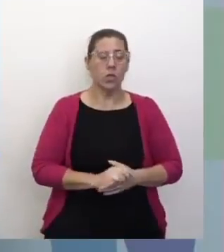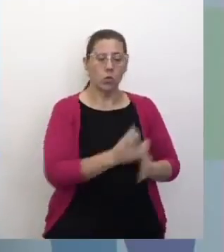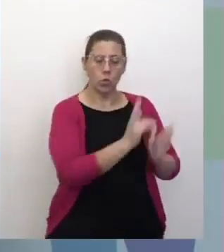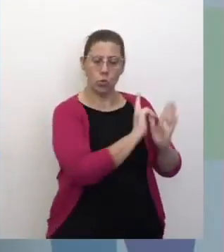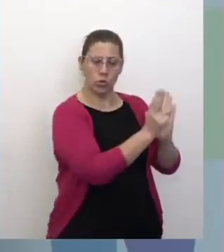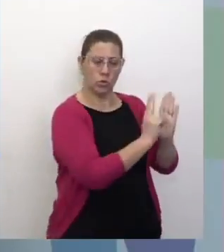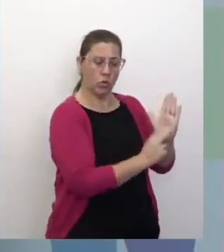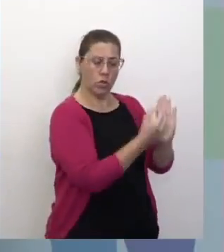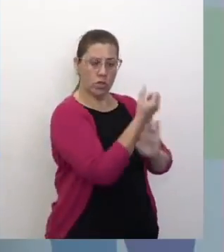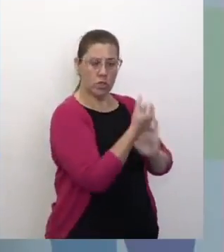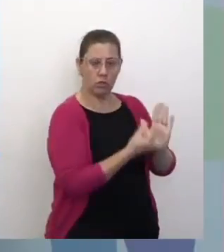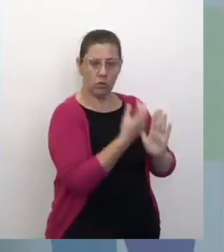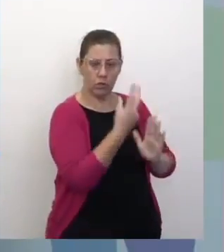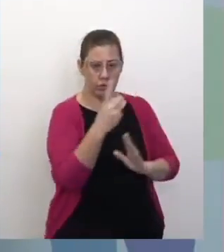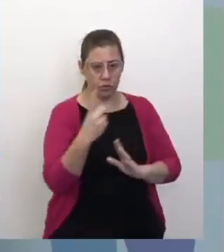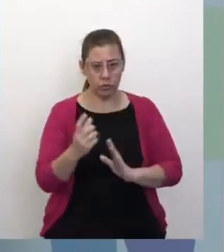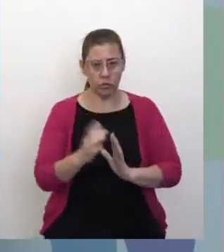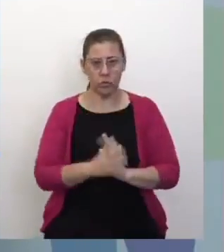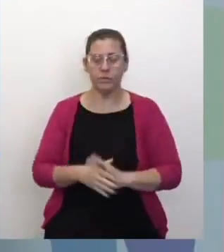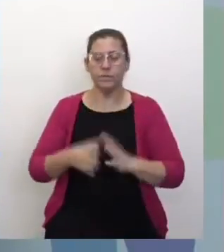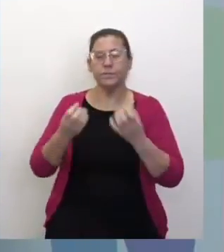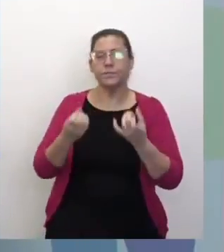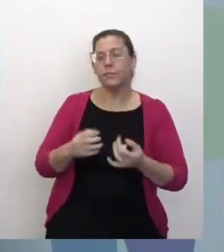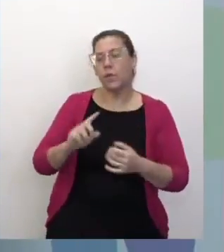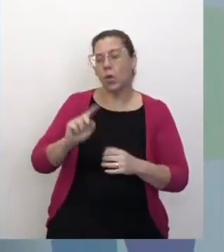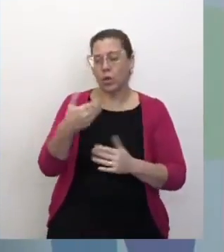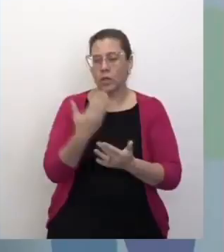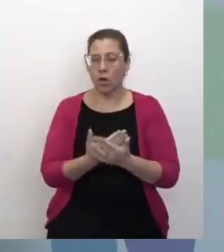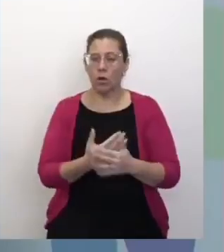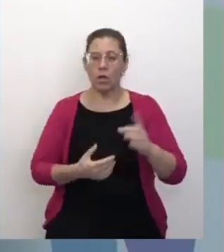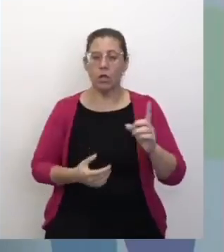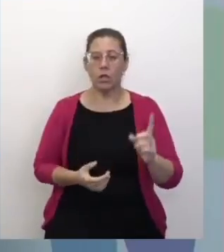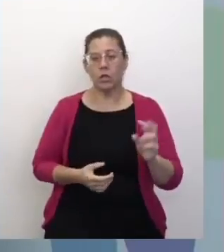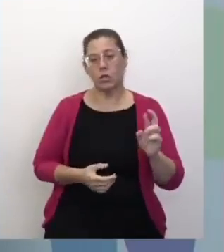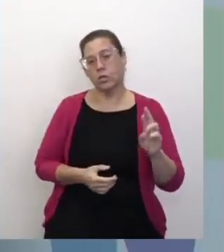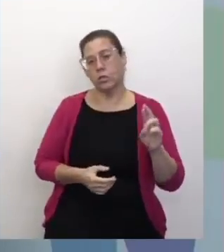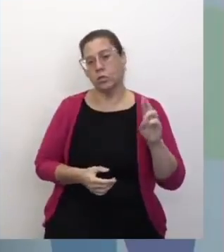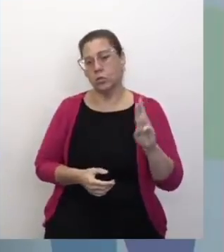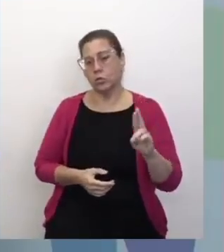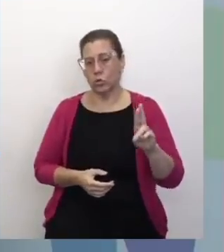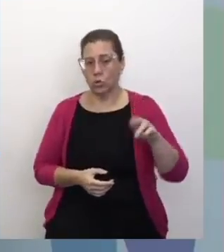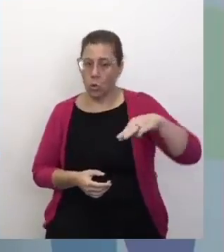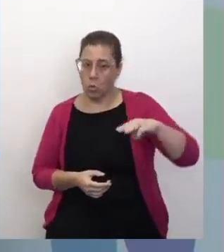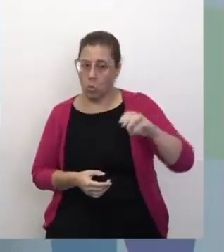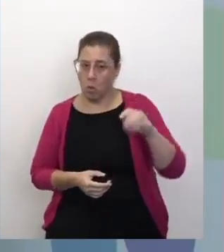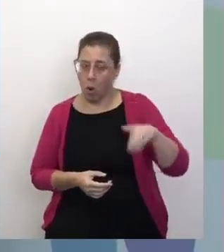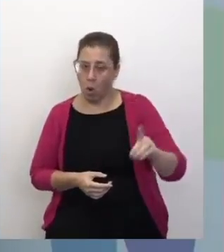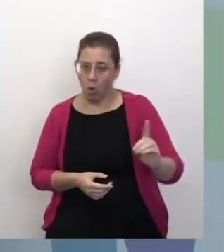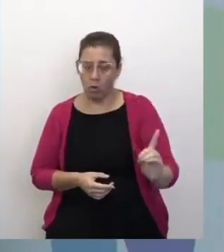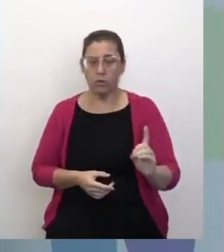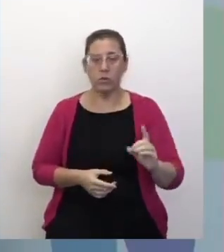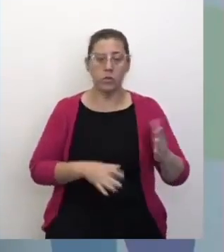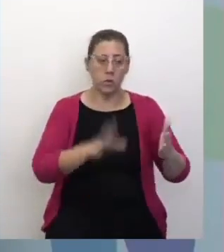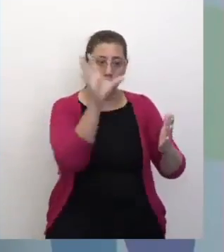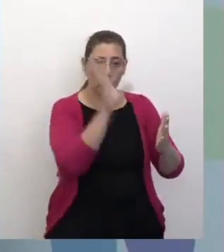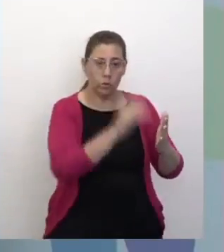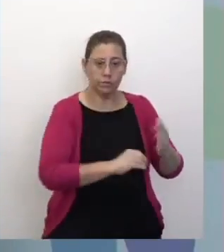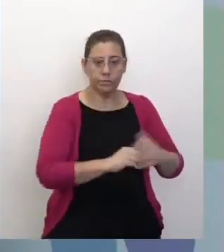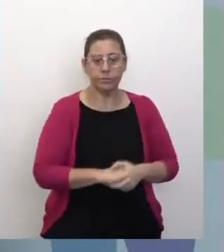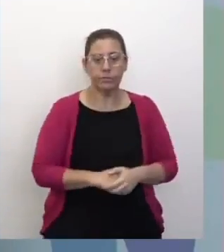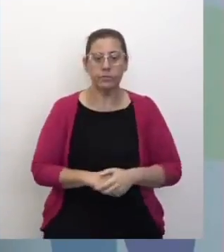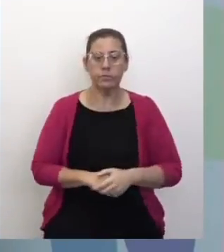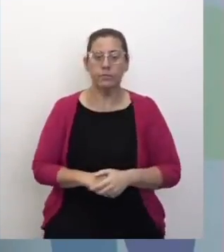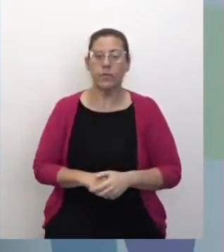XXI. Eu vou falar de Drummond na próxima aula. Então, ó, como indicação de leitura, anota aí, escreve, anota, não esquece.